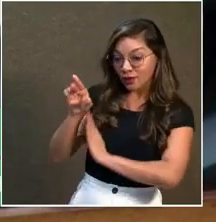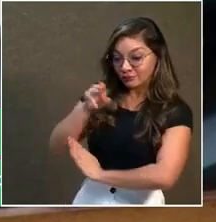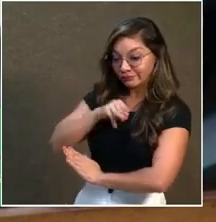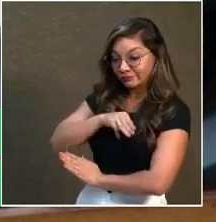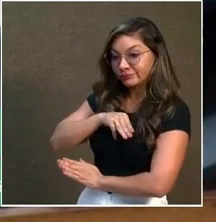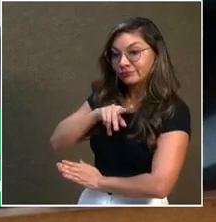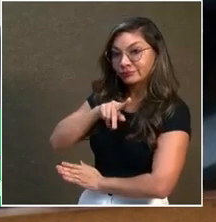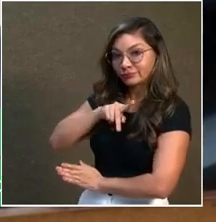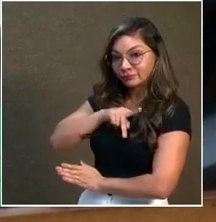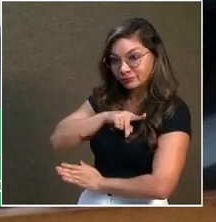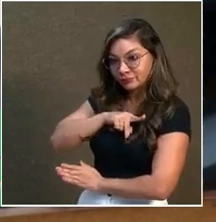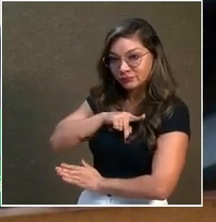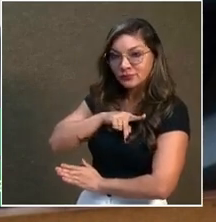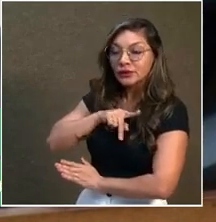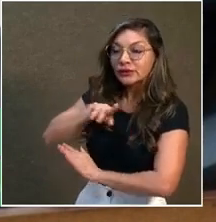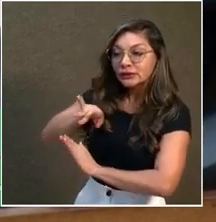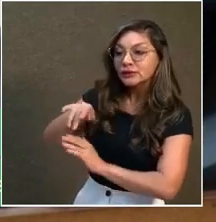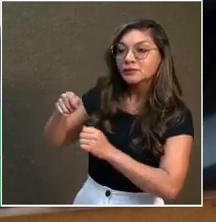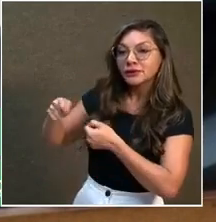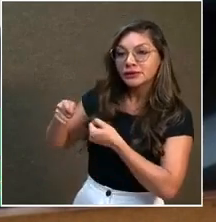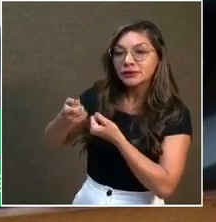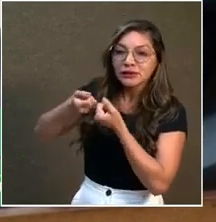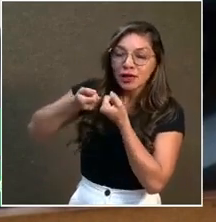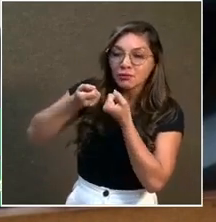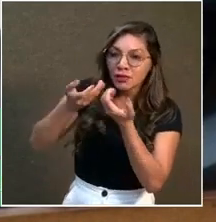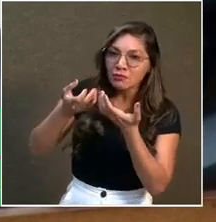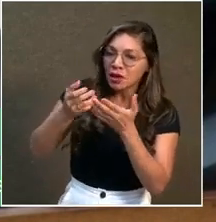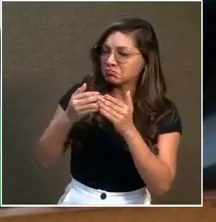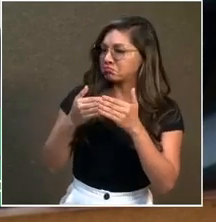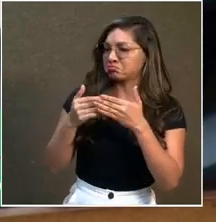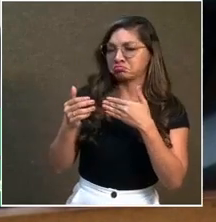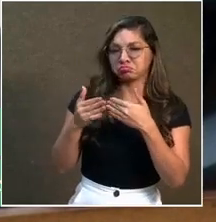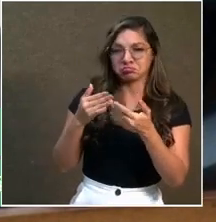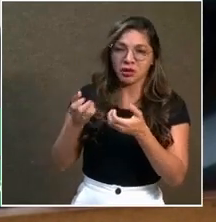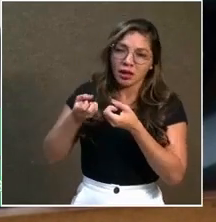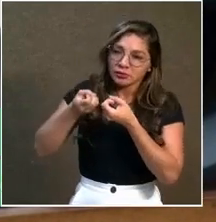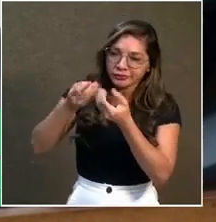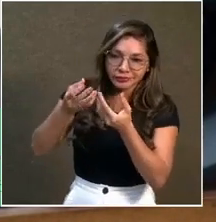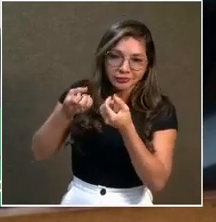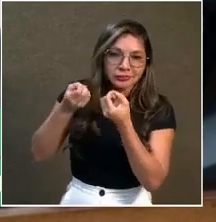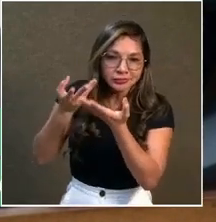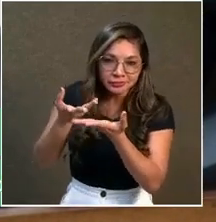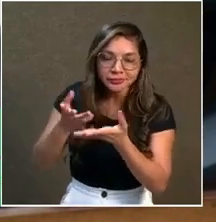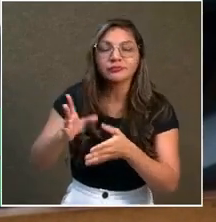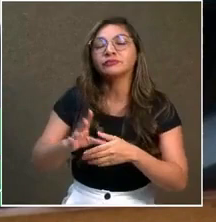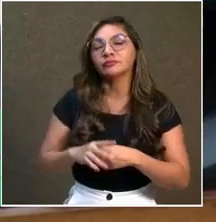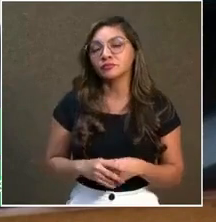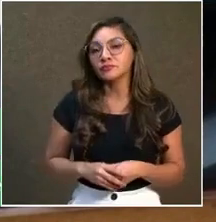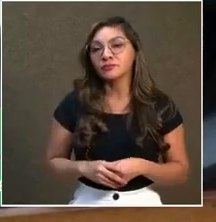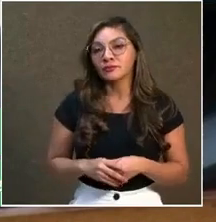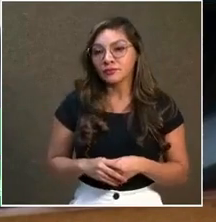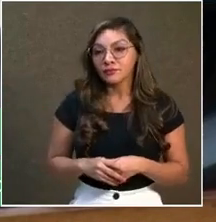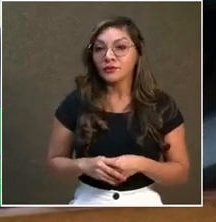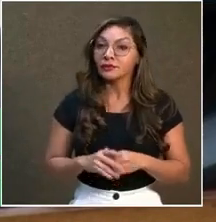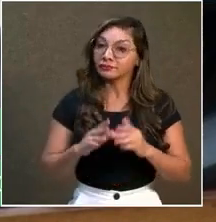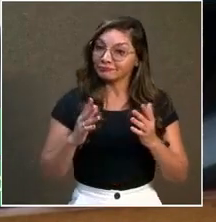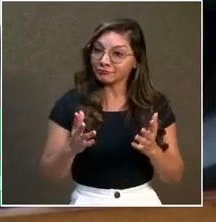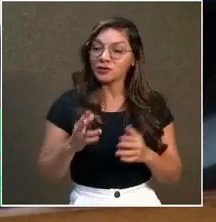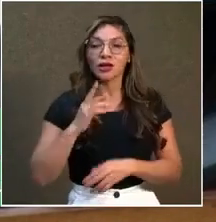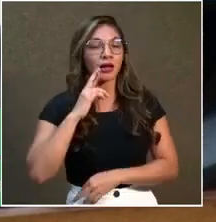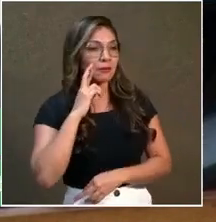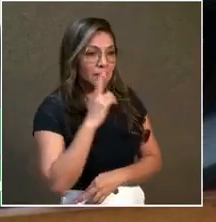Público se fará uso da palavra, independentemente de fazer ou não uso da palavra em